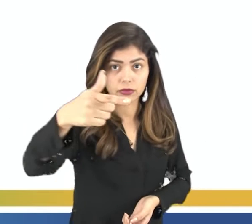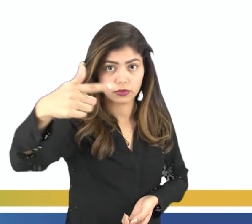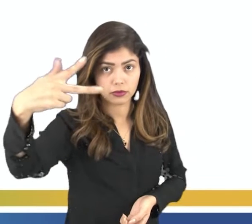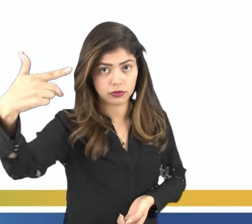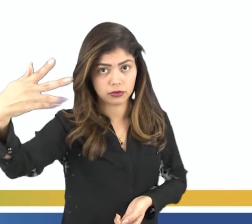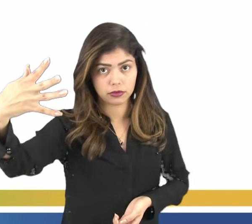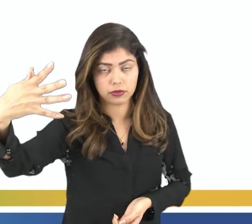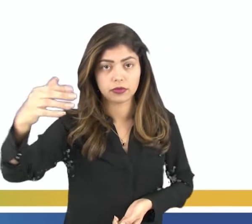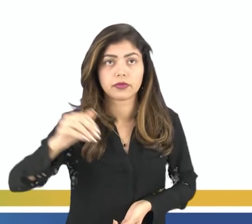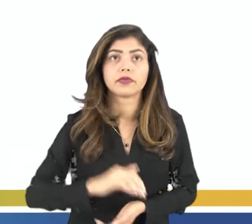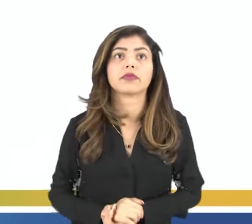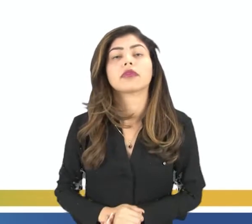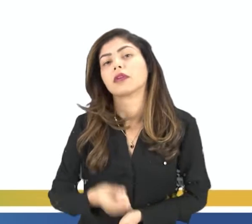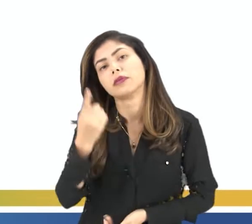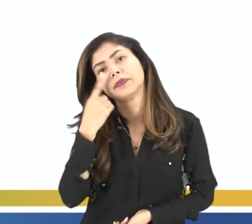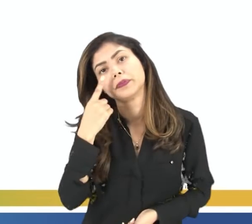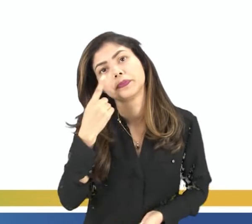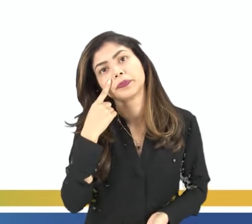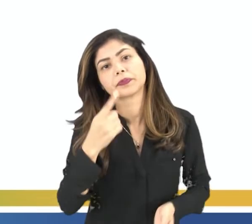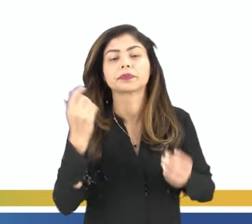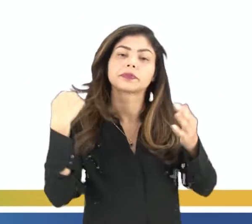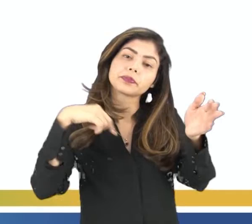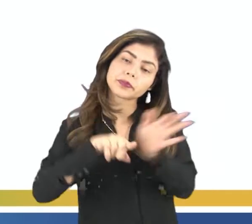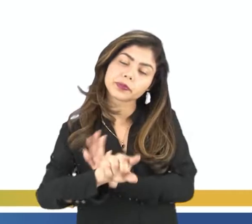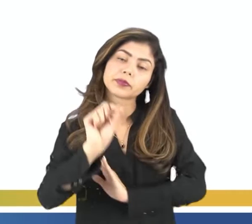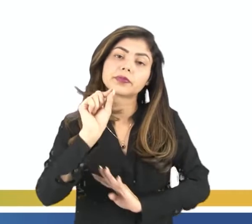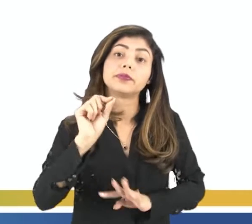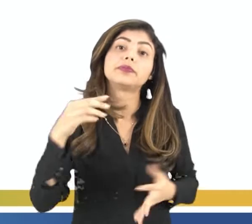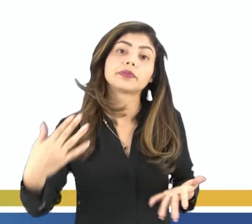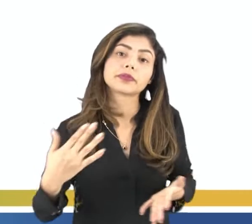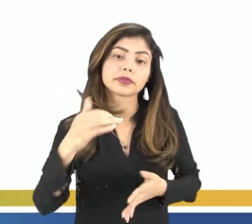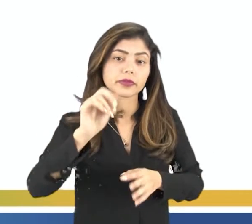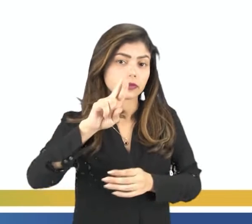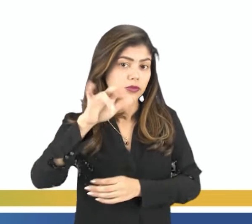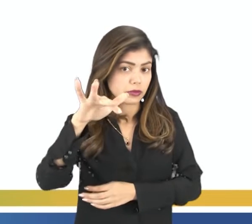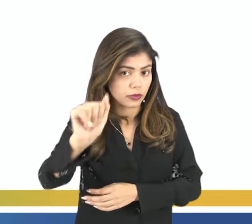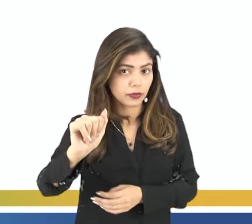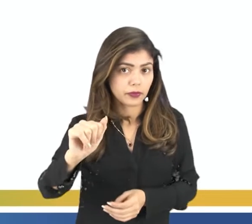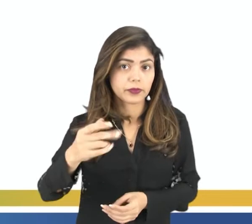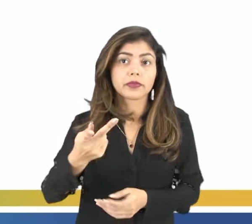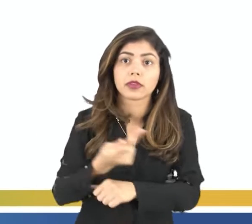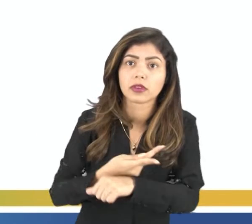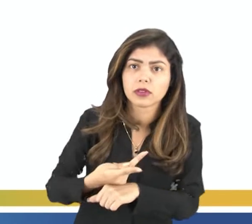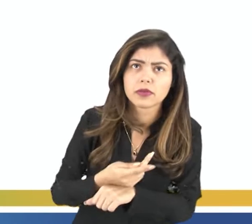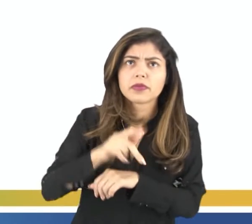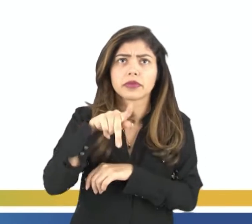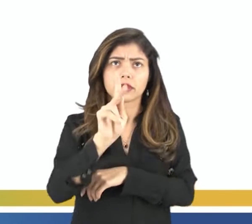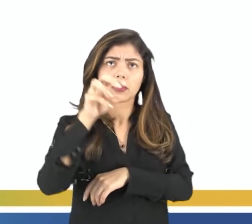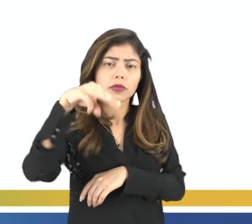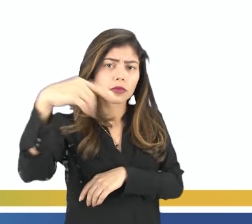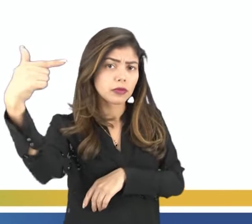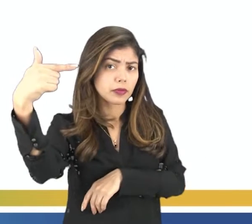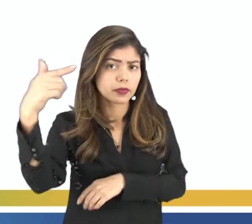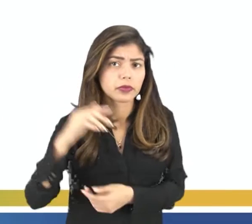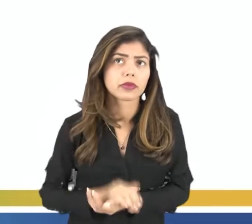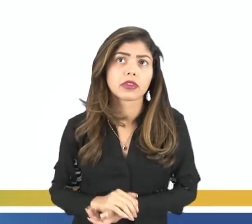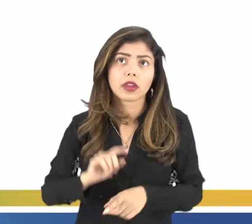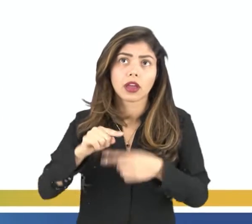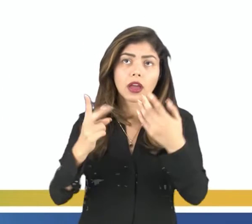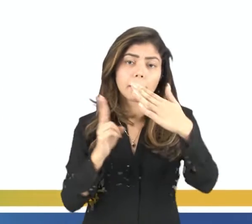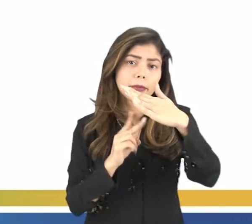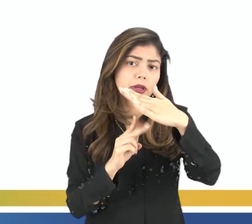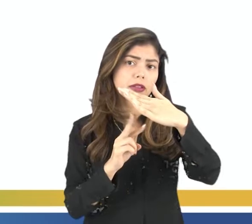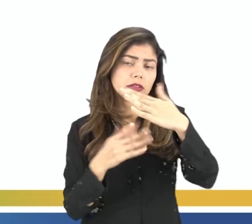igual a 3,14. Observe que na questão ele está pedindo a área, e ele quer essa área em quilômetros quadrados. A